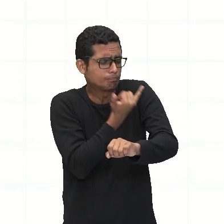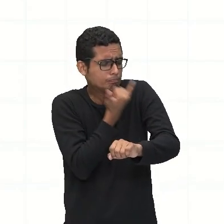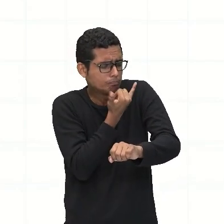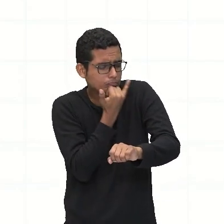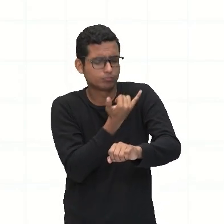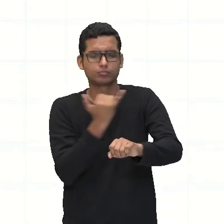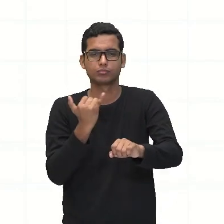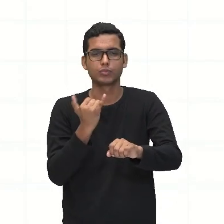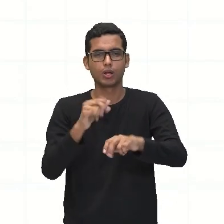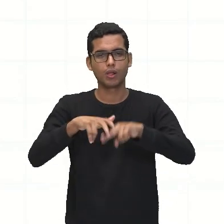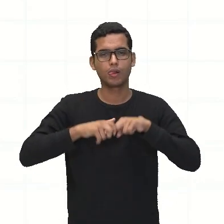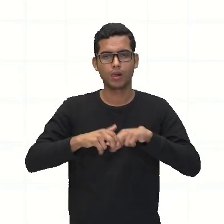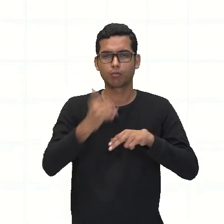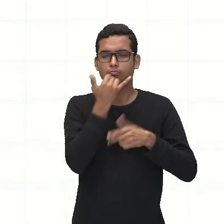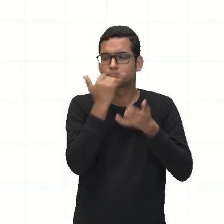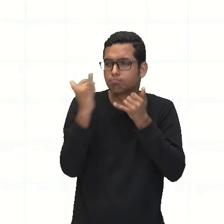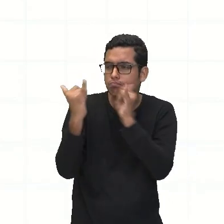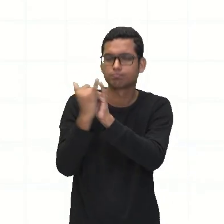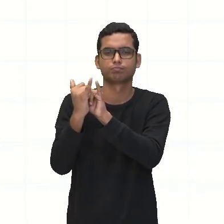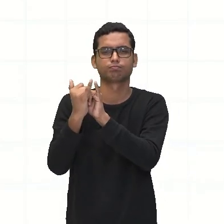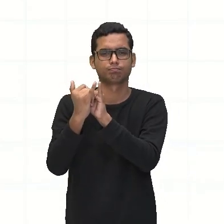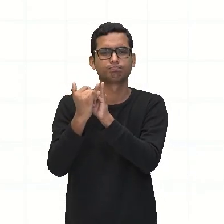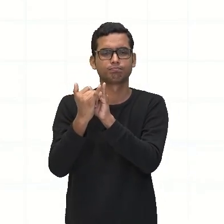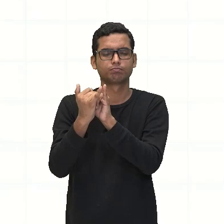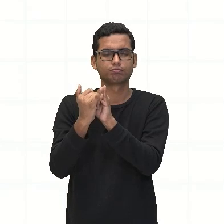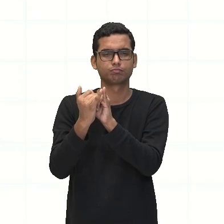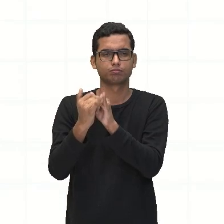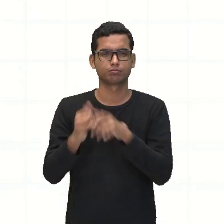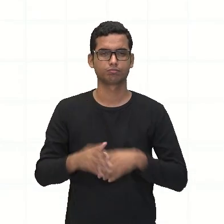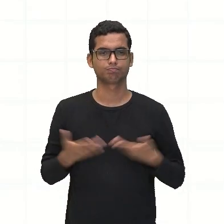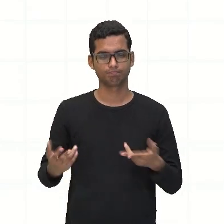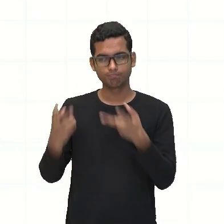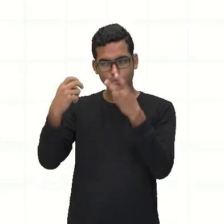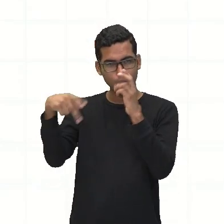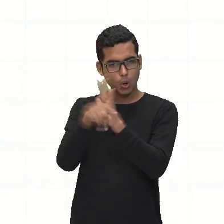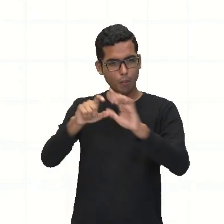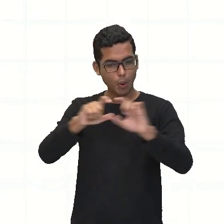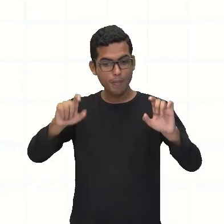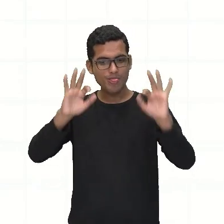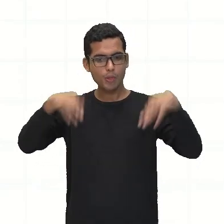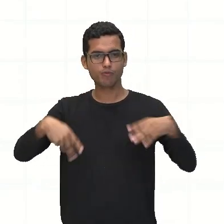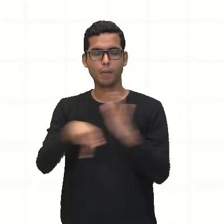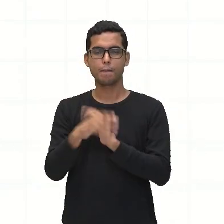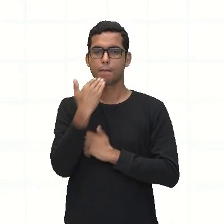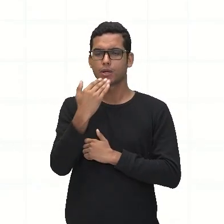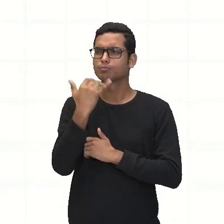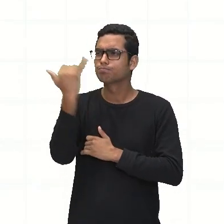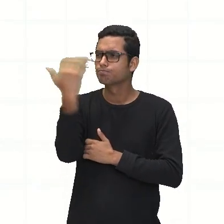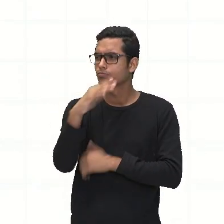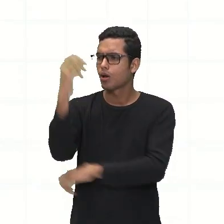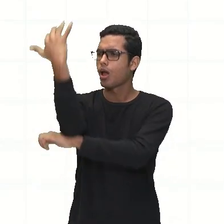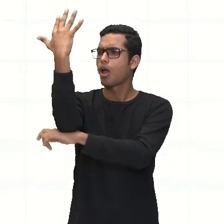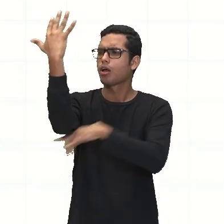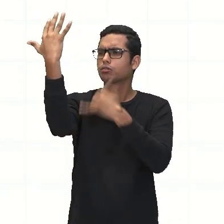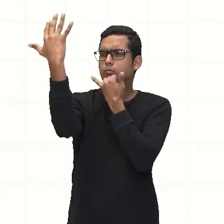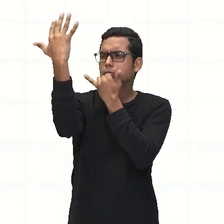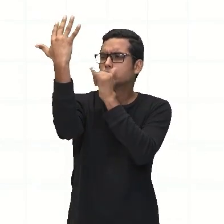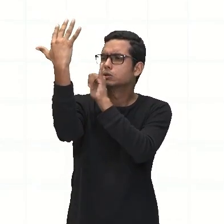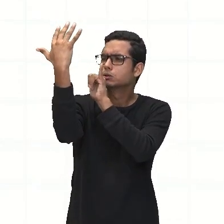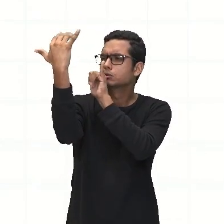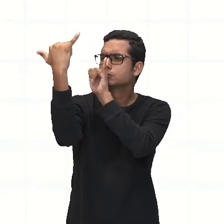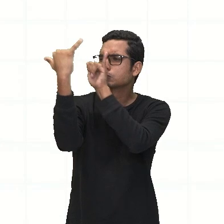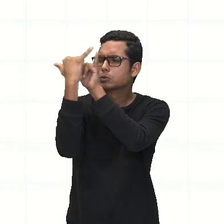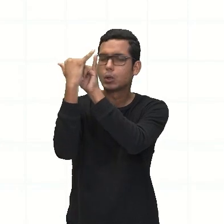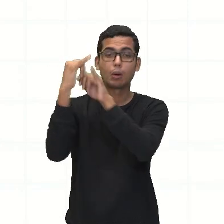que lá no poema, no final, ele está pedindo perdão. Esse perdão seria por se sentir